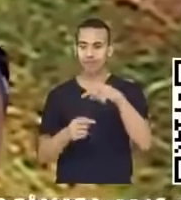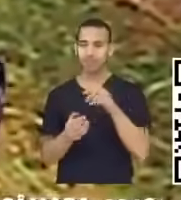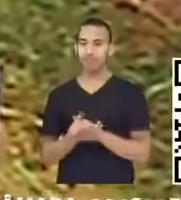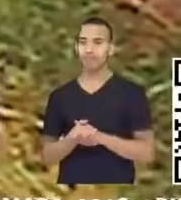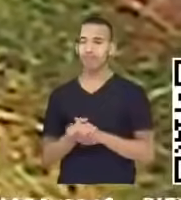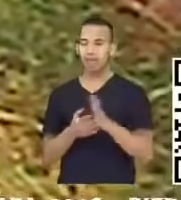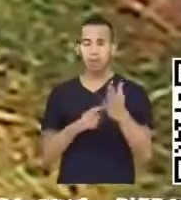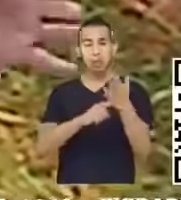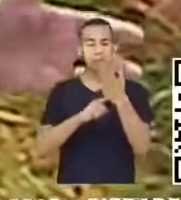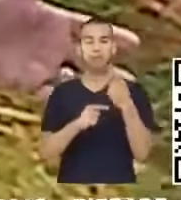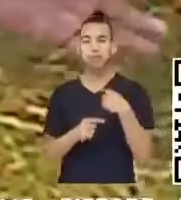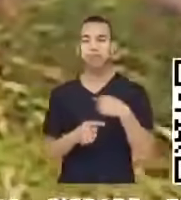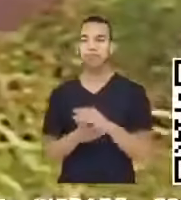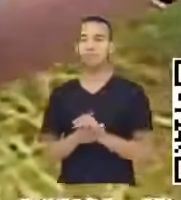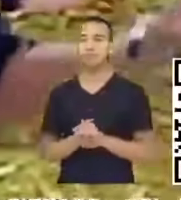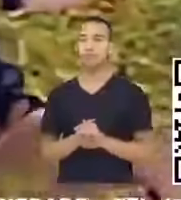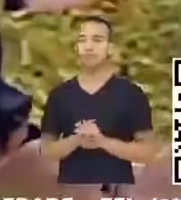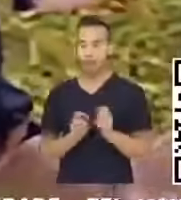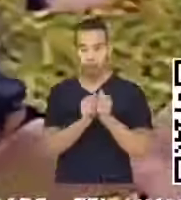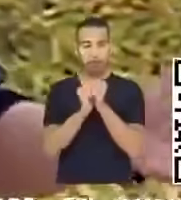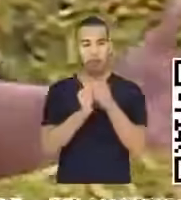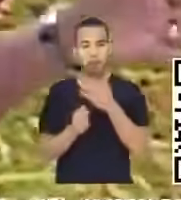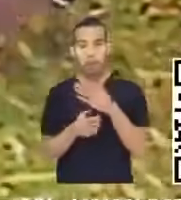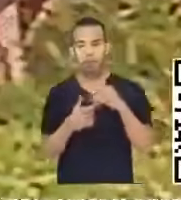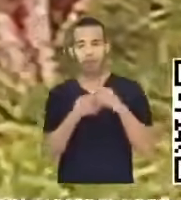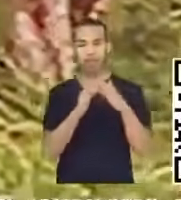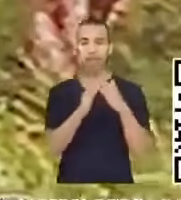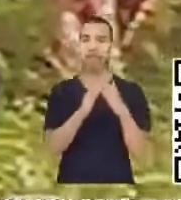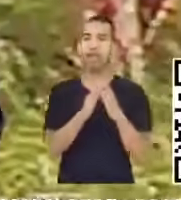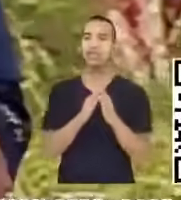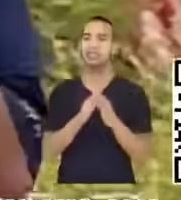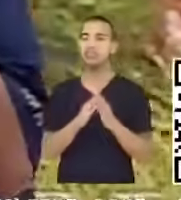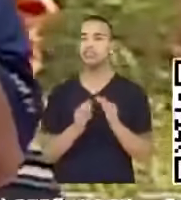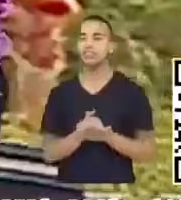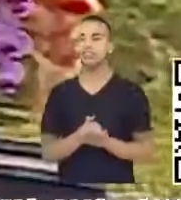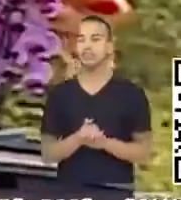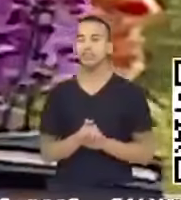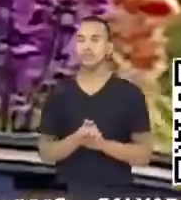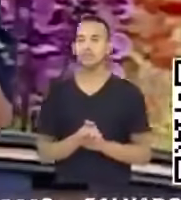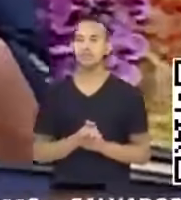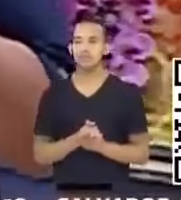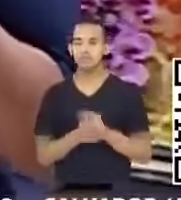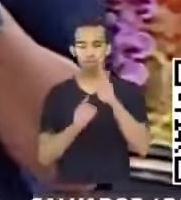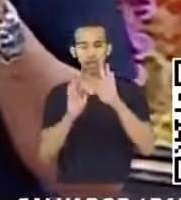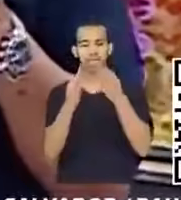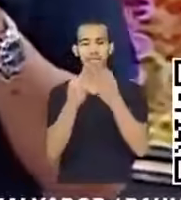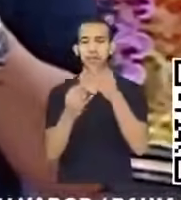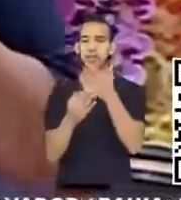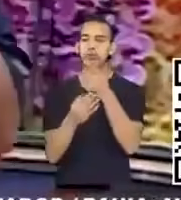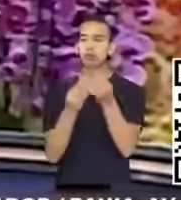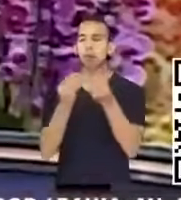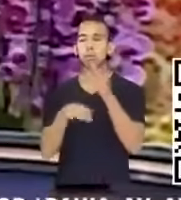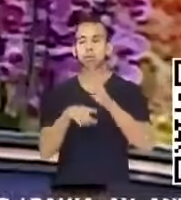E aí mostrou falar ficava com a gente lá brincava menina uma família dele não